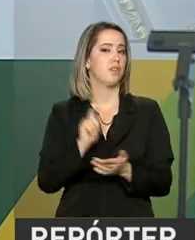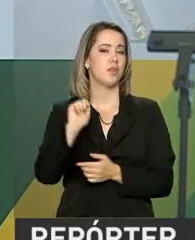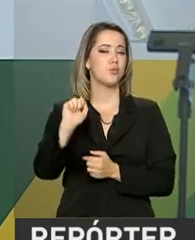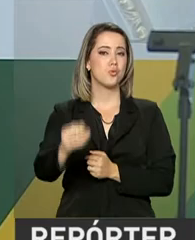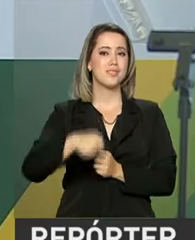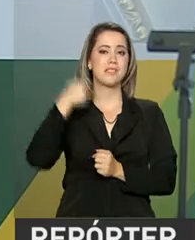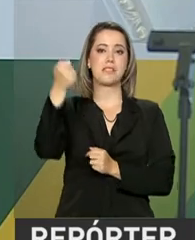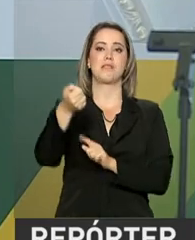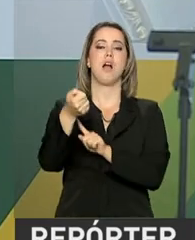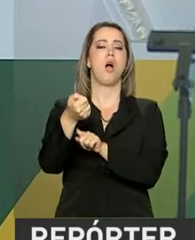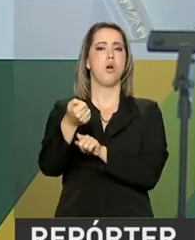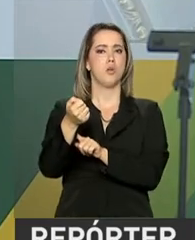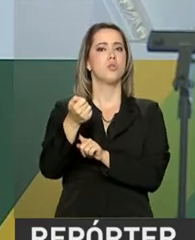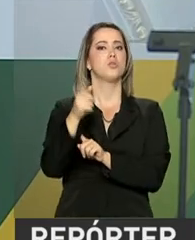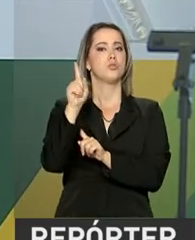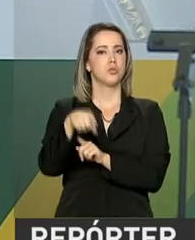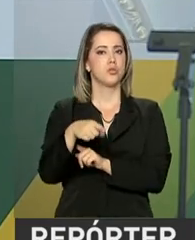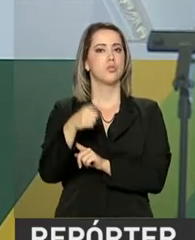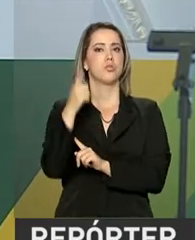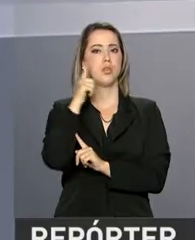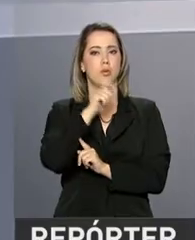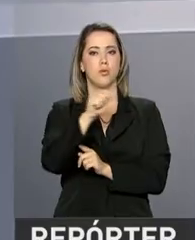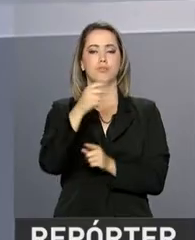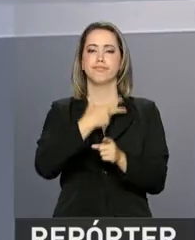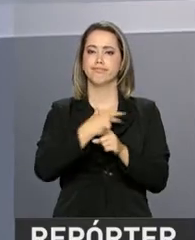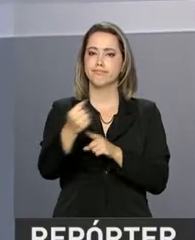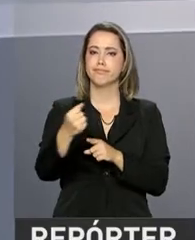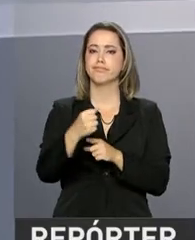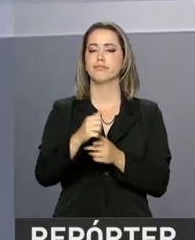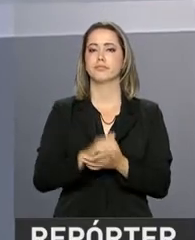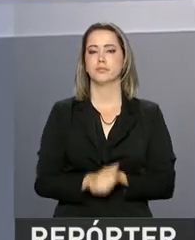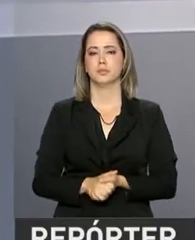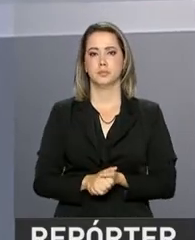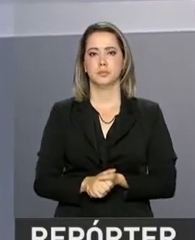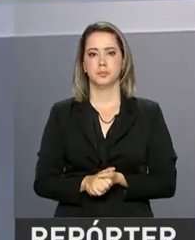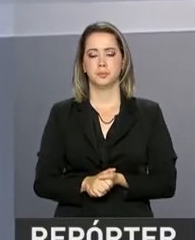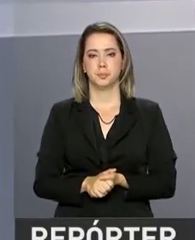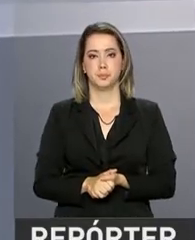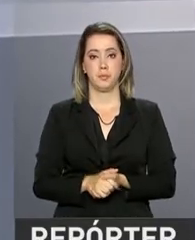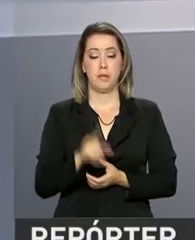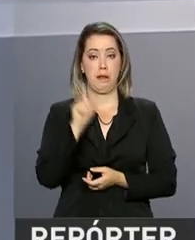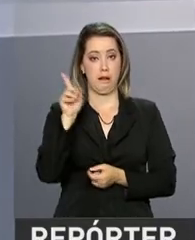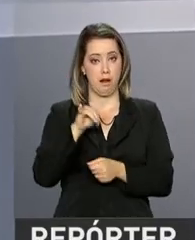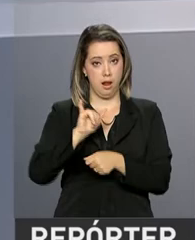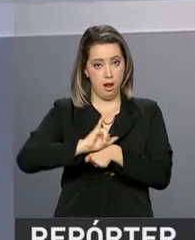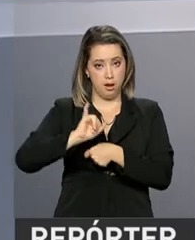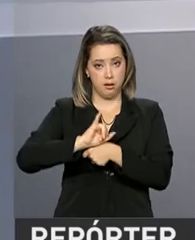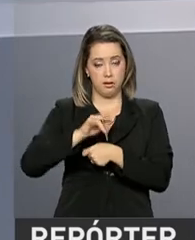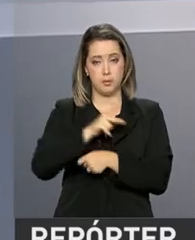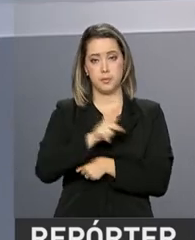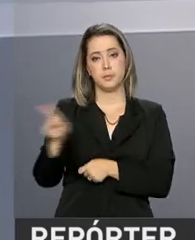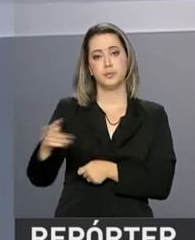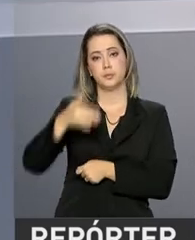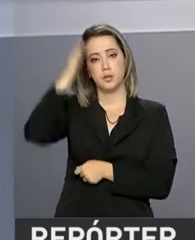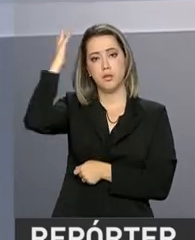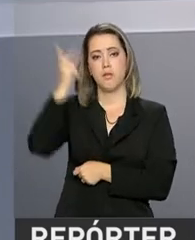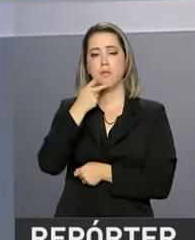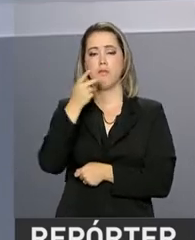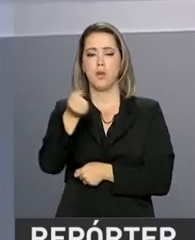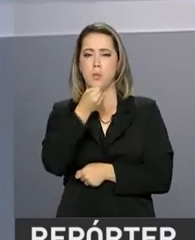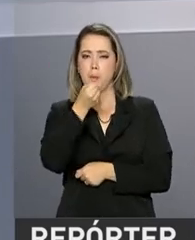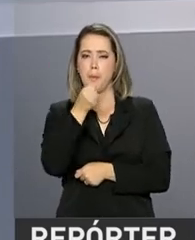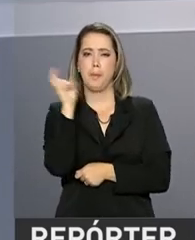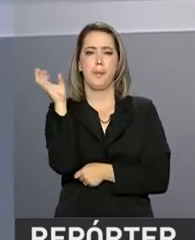de que investir no brasil ganhar ainda em moscou o presidente michel temer falou rapidamente com a imprensa sobre